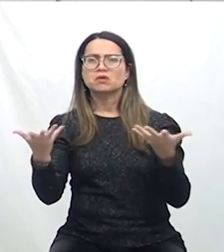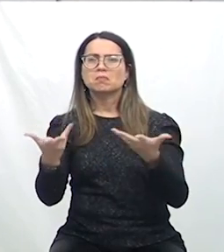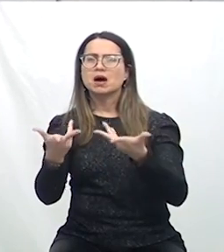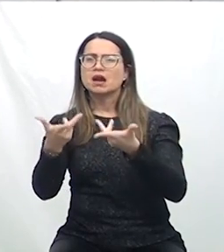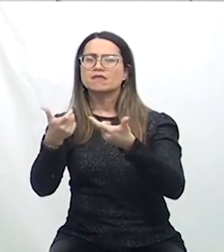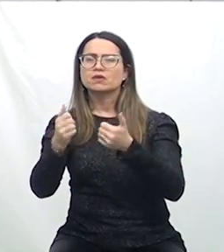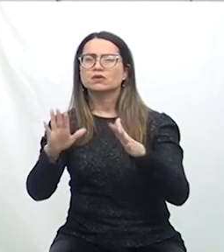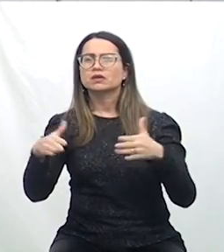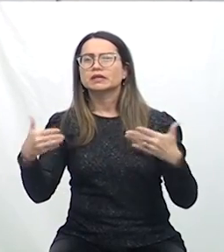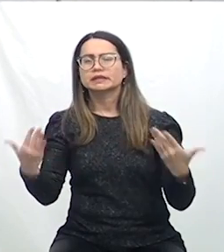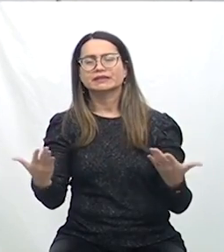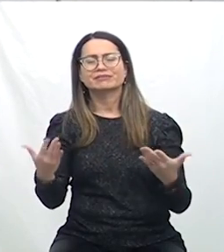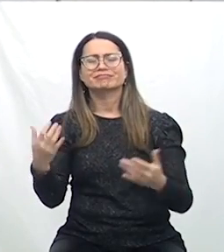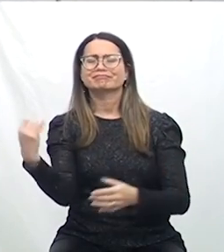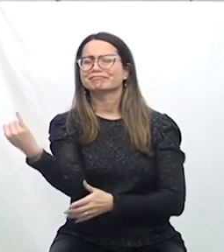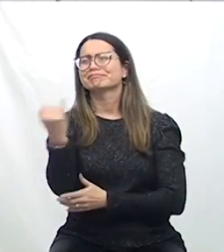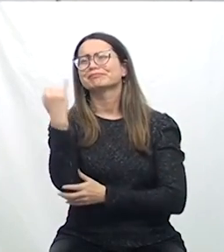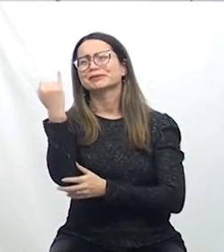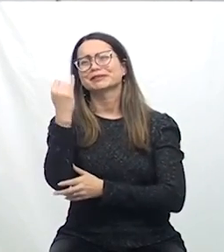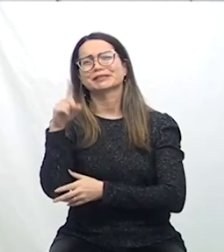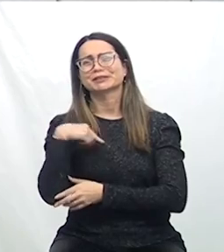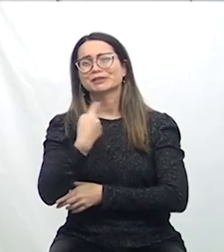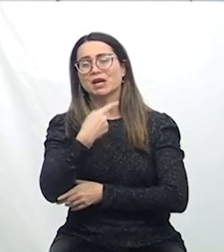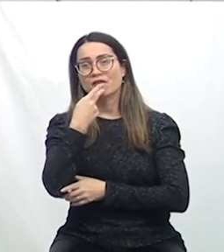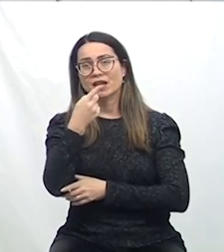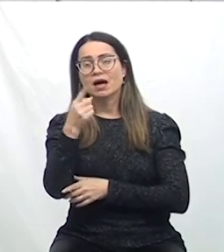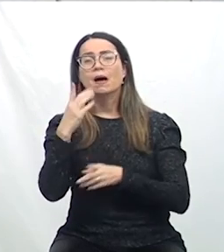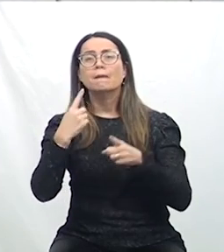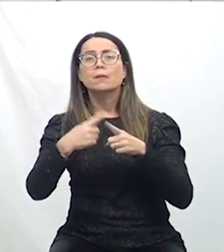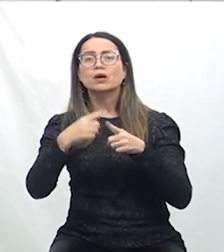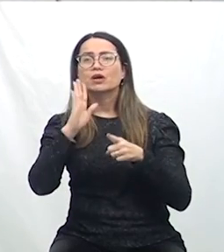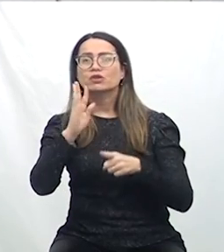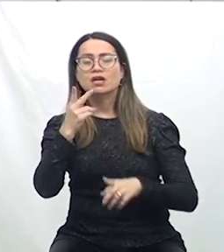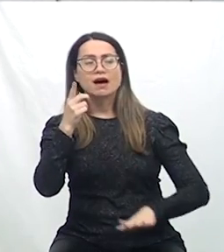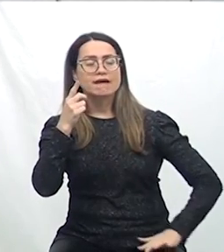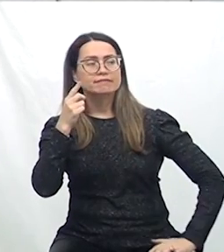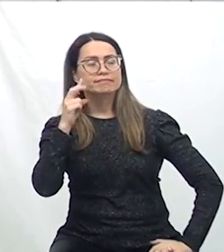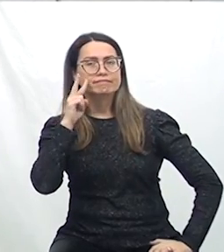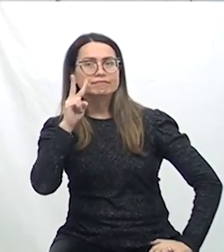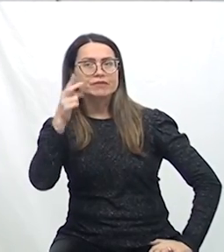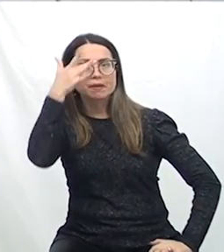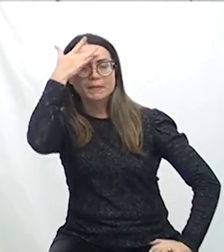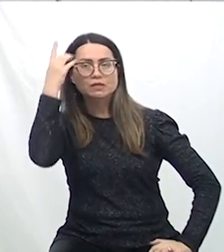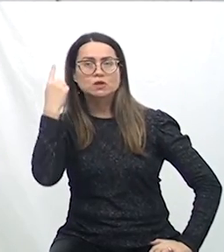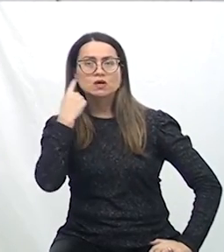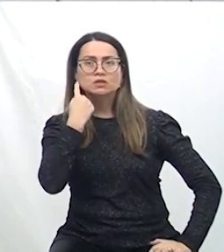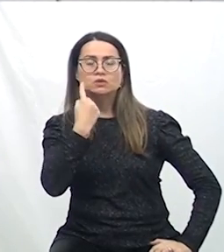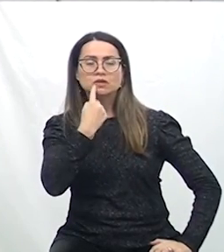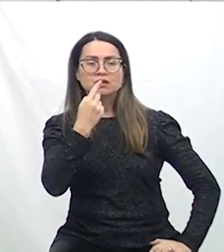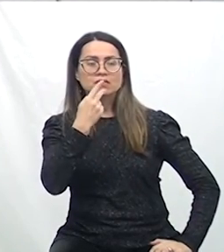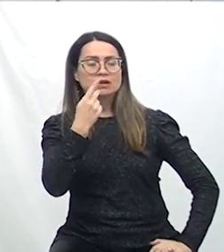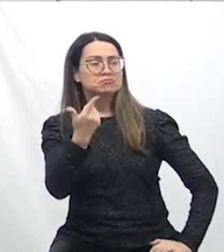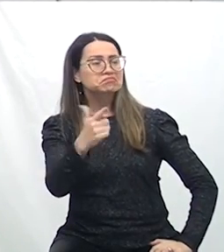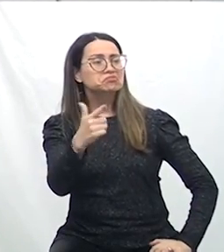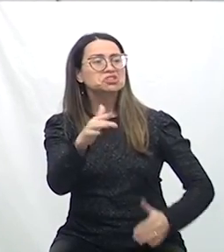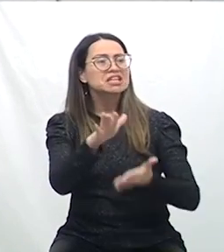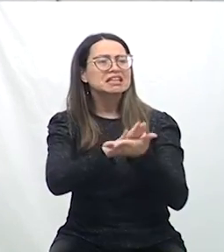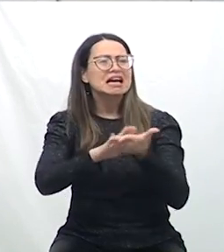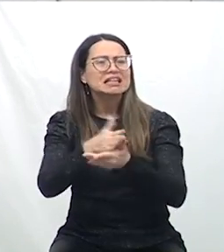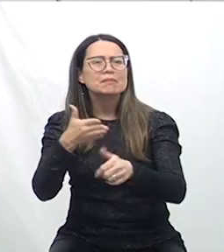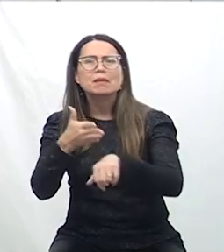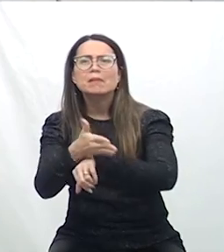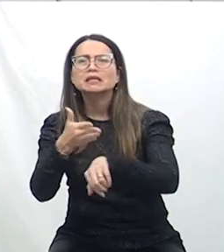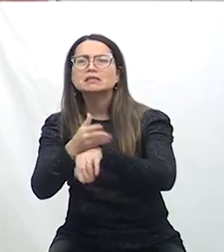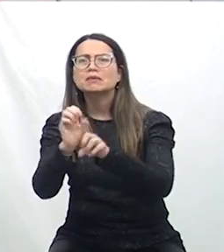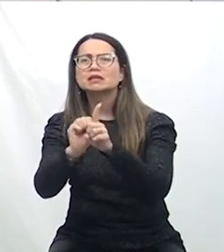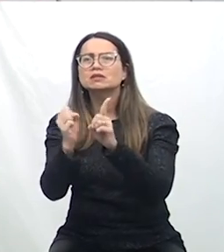Então, vale a pena a gente ressaltar, porque eu já ouvi relatos de pessoas surdas que não tinha nenhum local para participar de questões sociais,